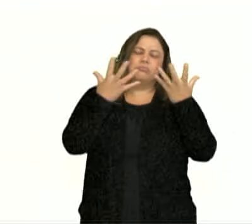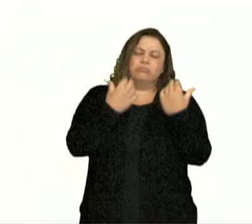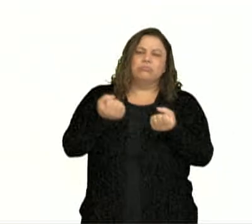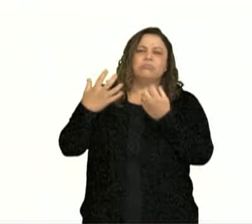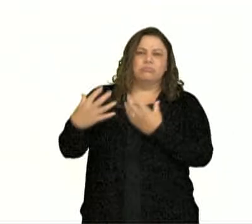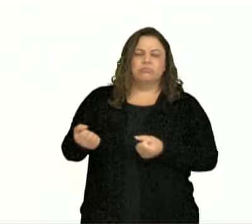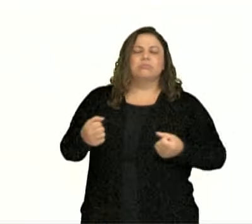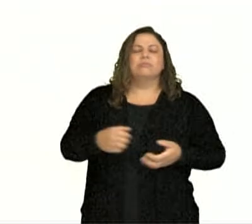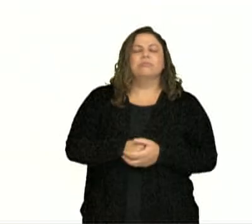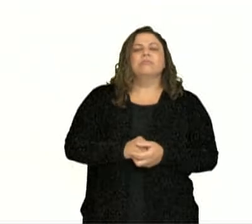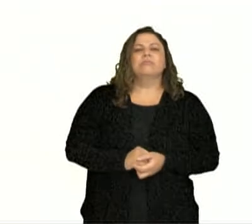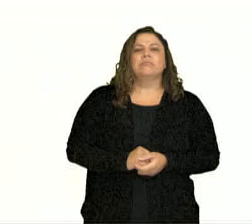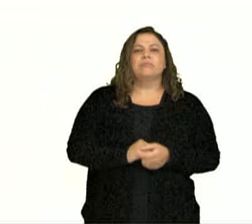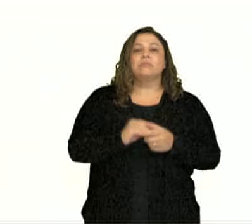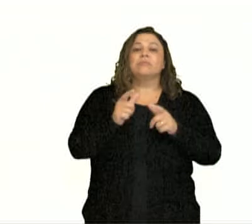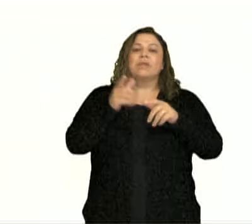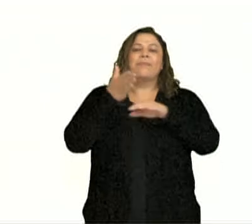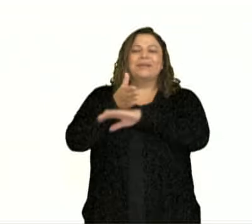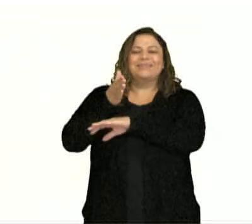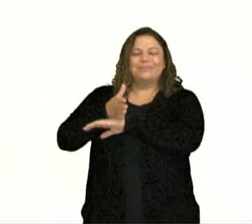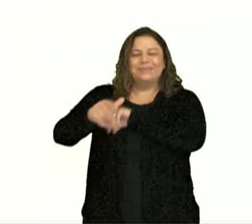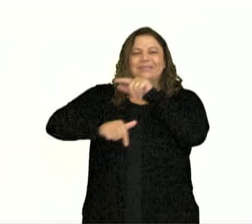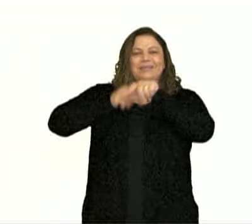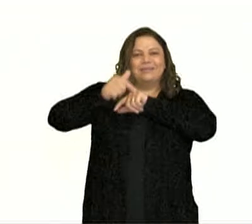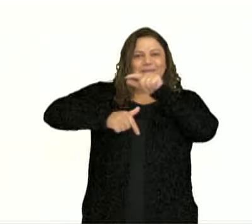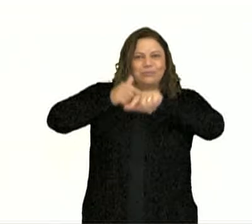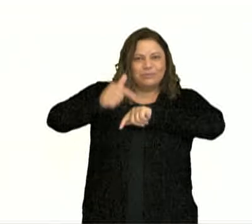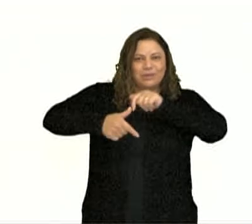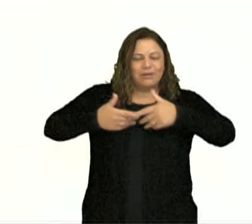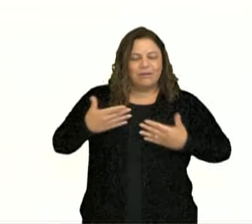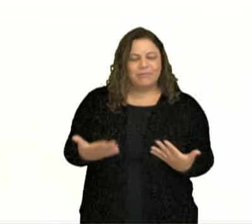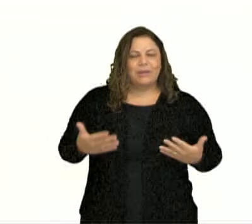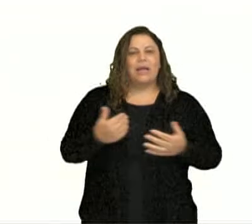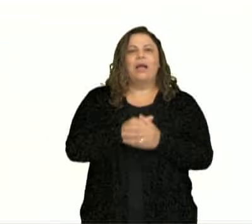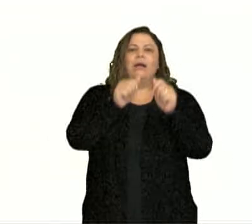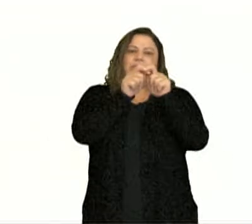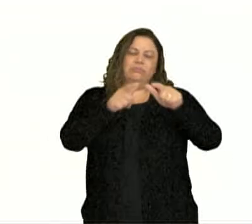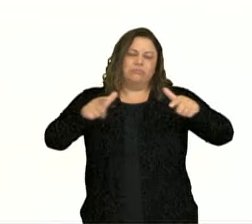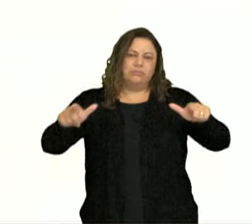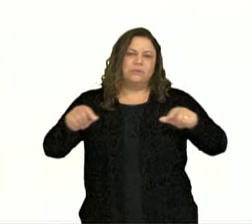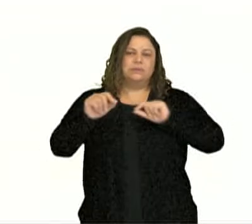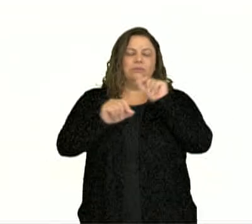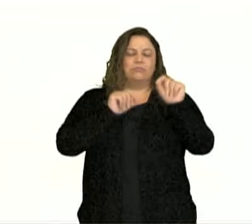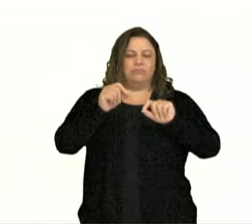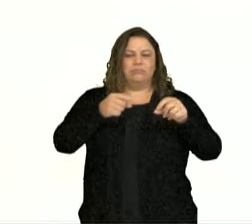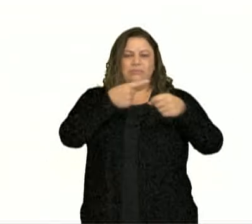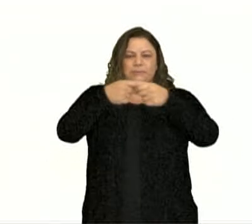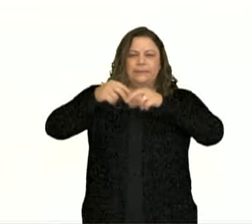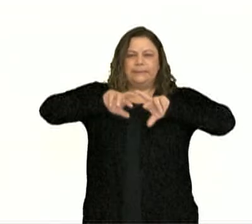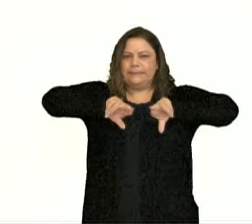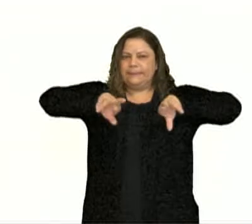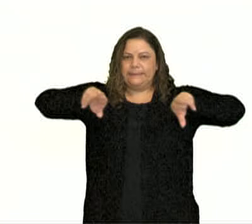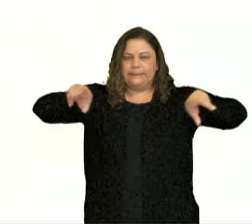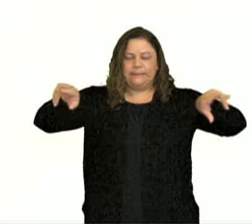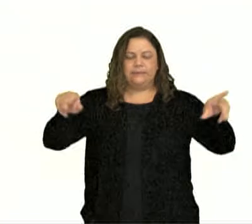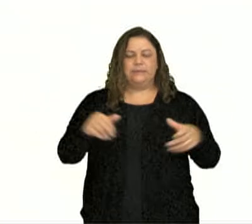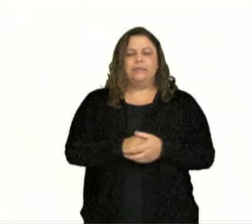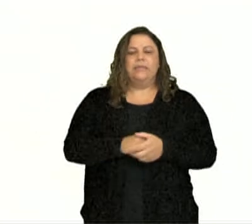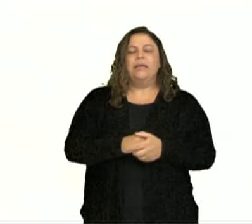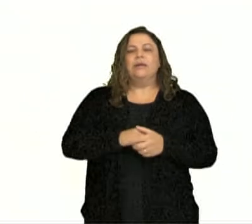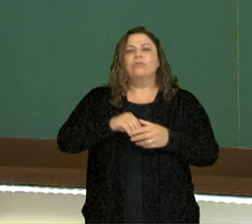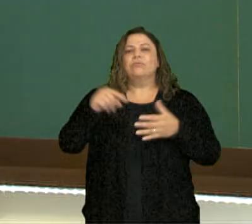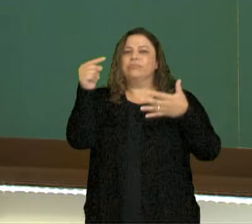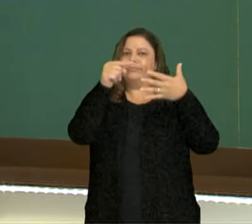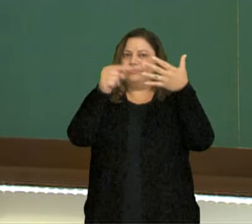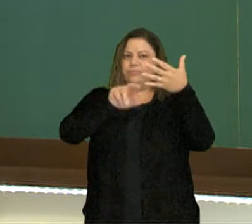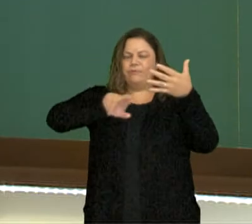aceito. Maior participação da mulher no mercado de trabalho, expansão da urbanização e entre outros fatores que contribuíram para essa